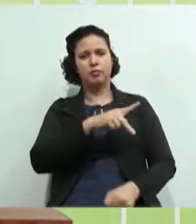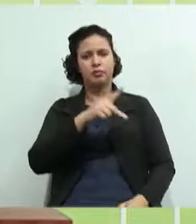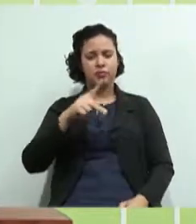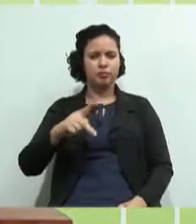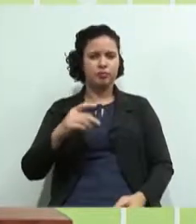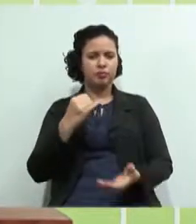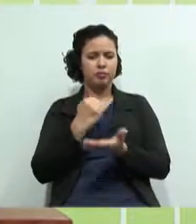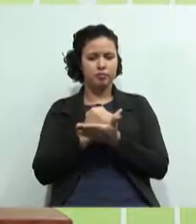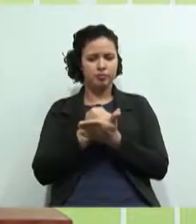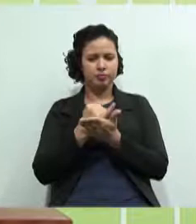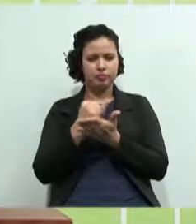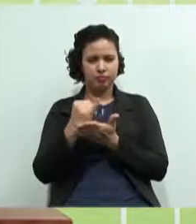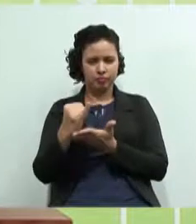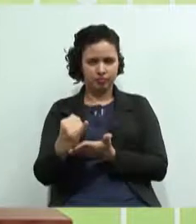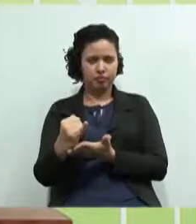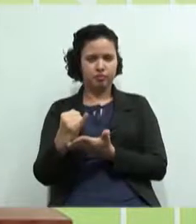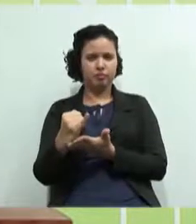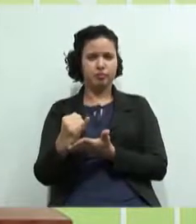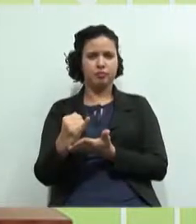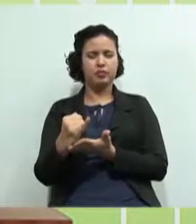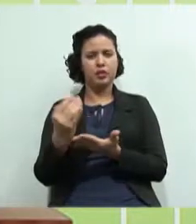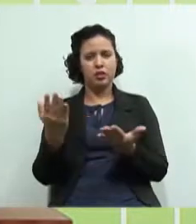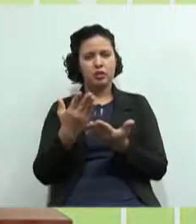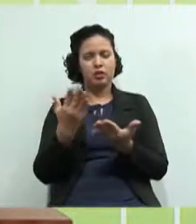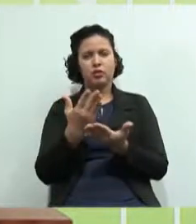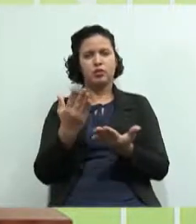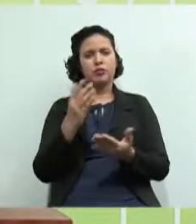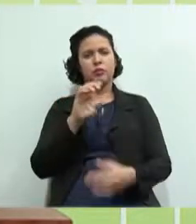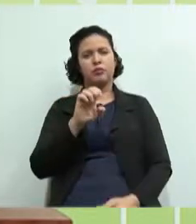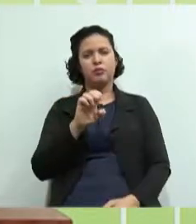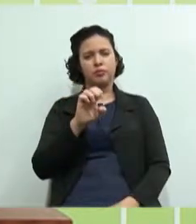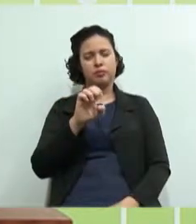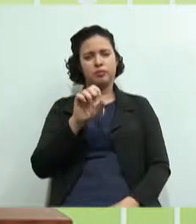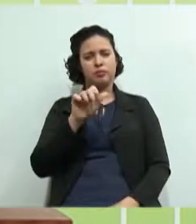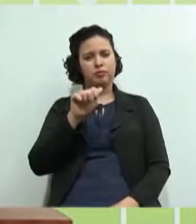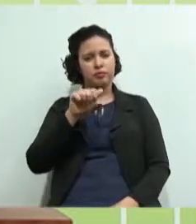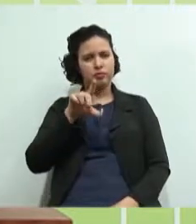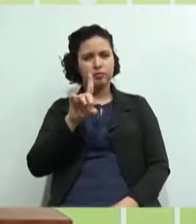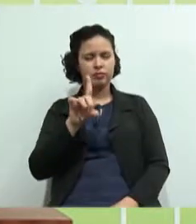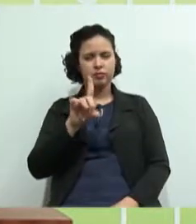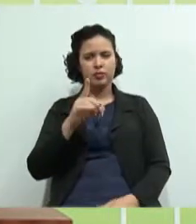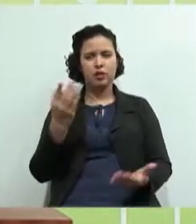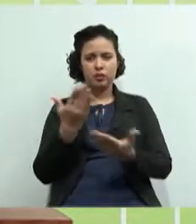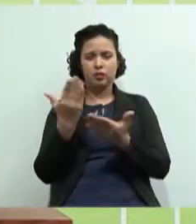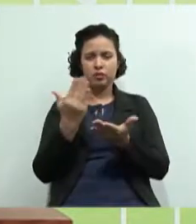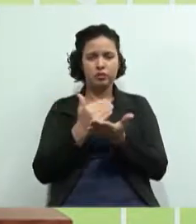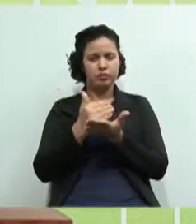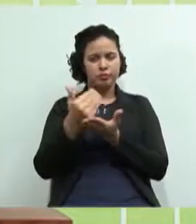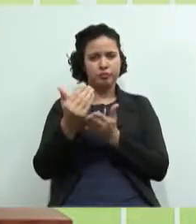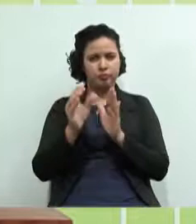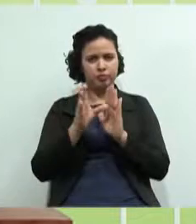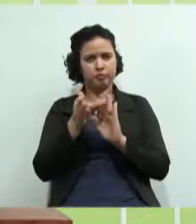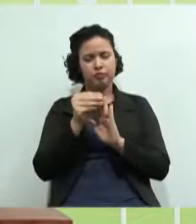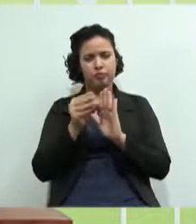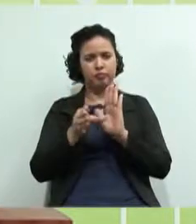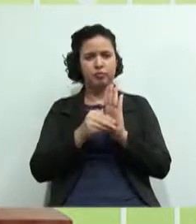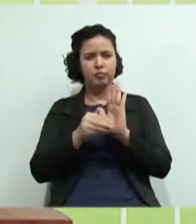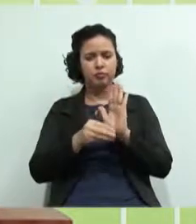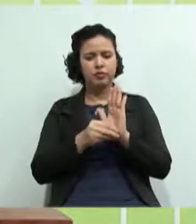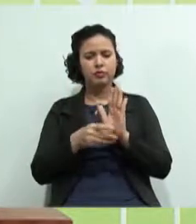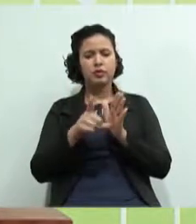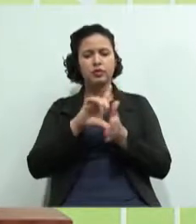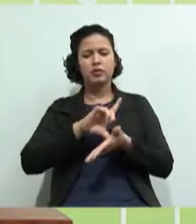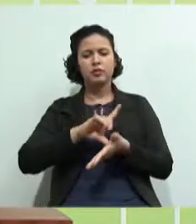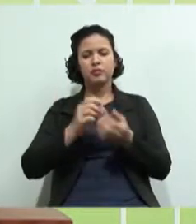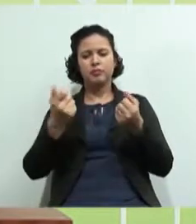Professor que está começando agora aí também no EAD. Vamos para a aula então, vamos começar nosso conteúdo. Antes de falar em planejamento, vamos falar em